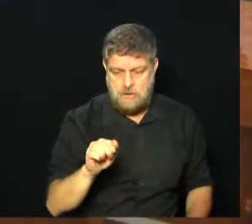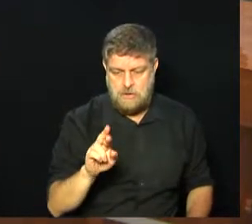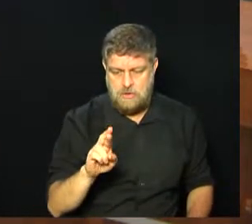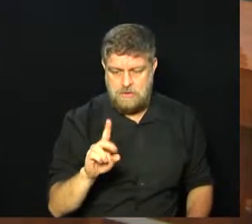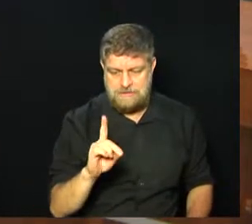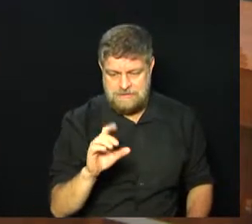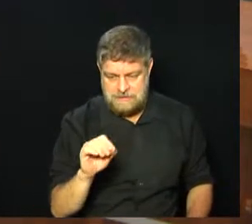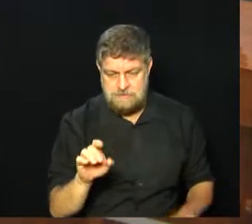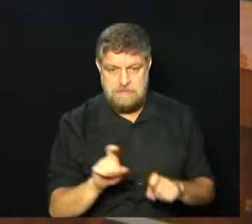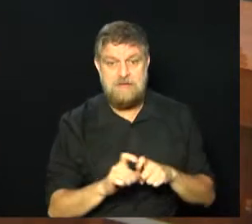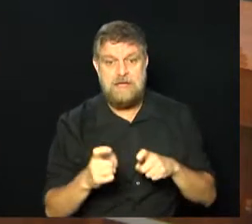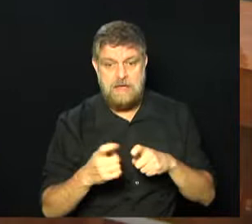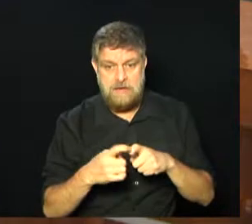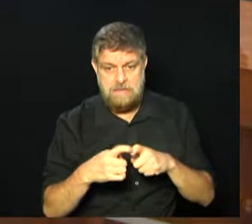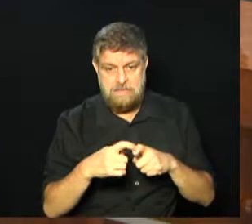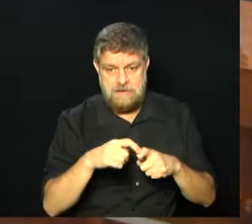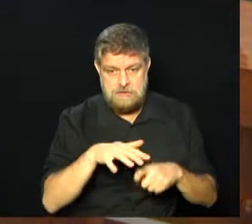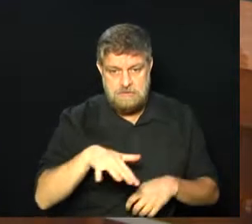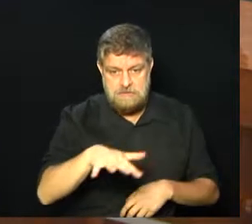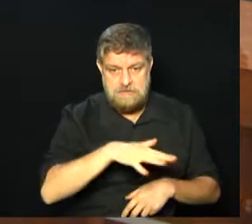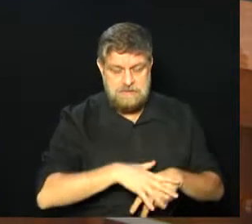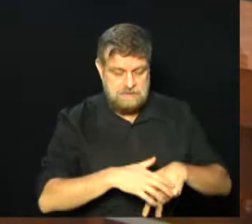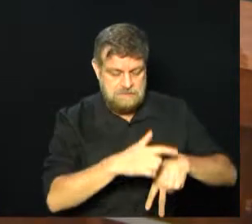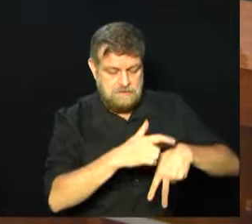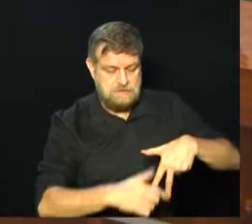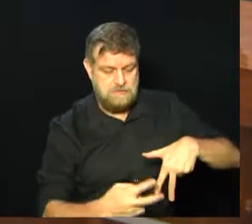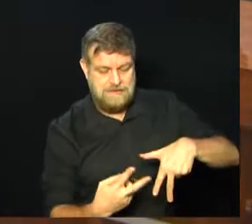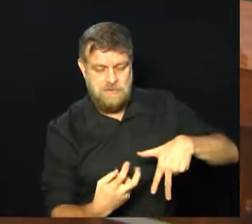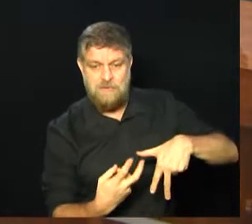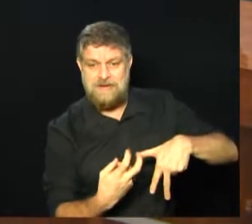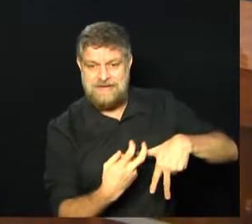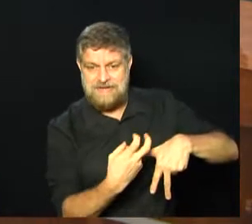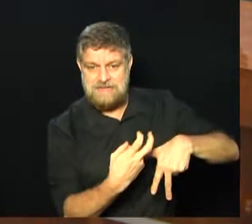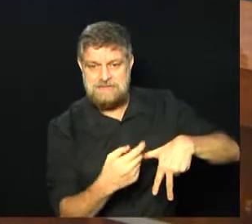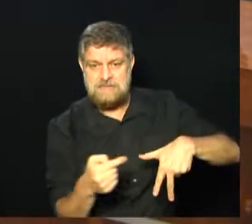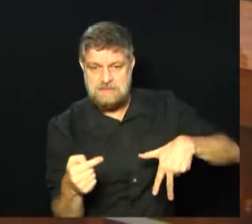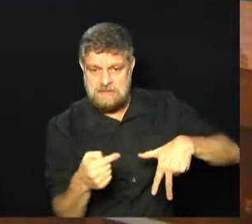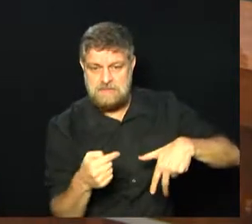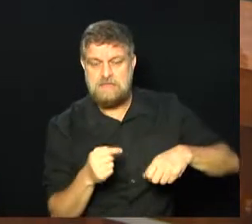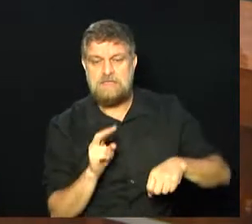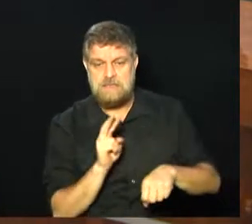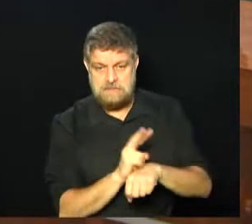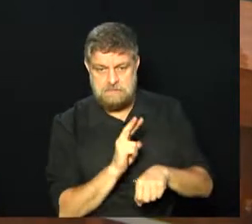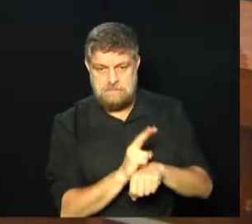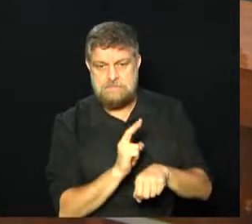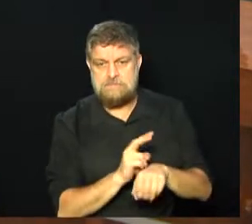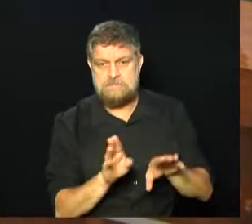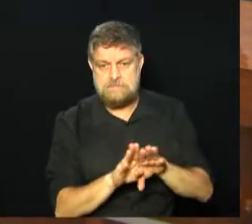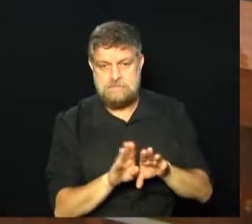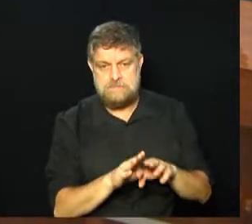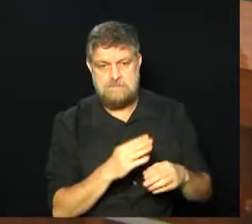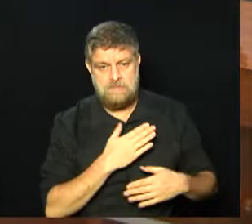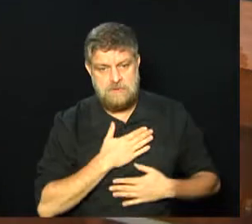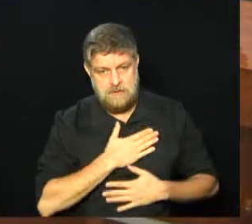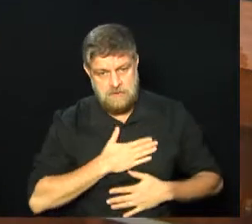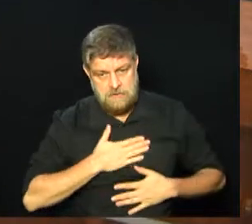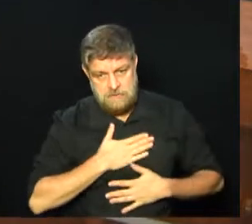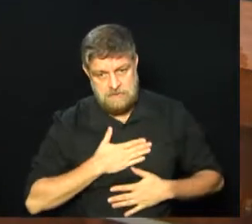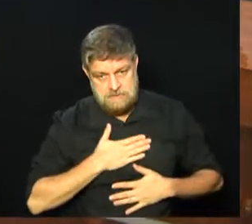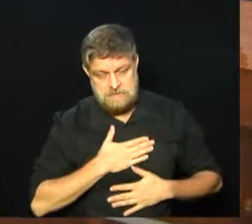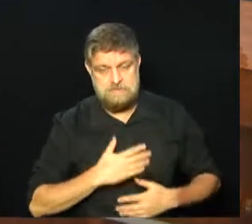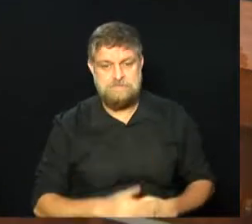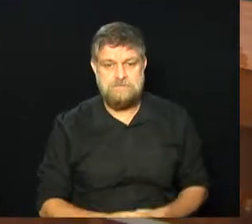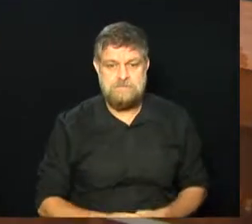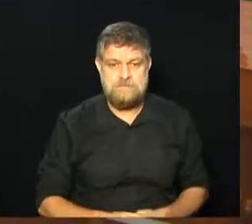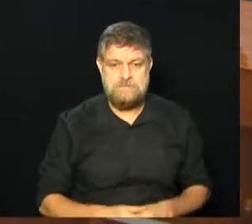oncologista. Prazer tê-lo aqui com a gente, compondo essa mesa. Sempre bem-vindo, viu? Prazer tê-lo aqui. E o